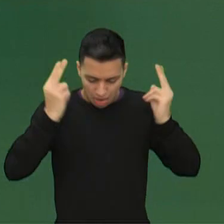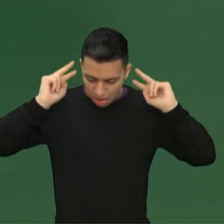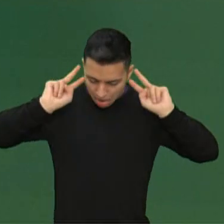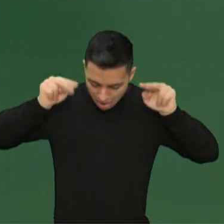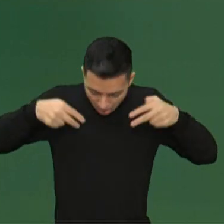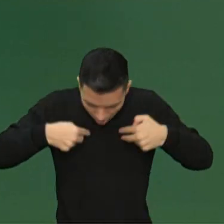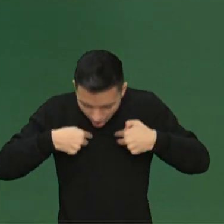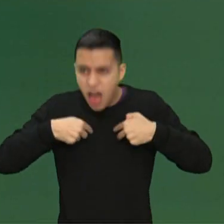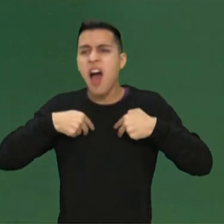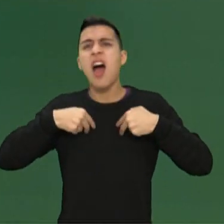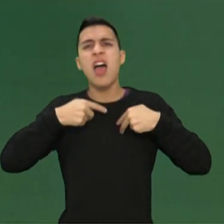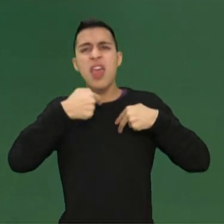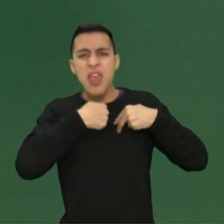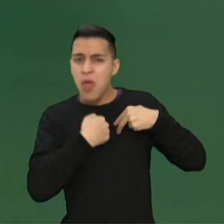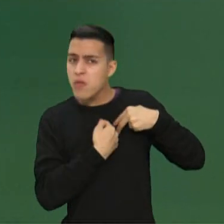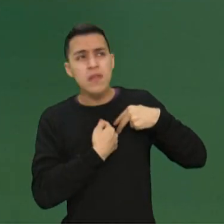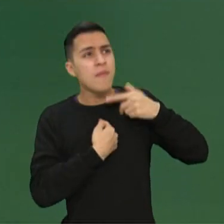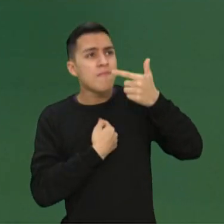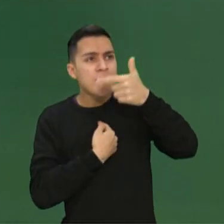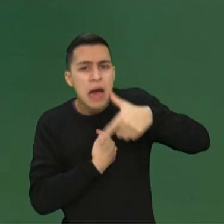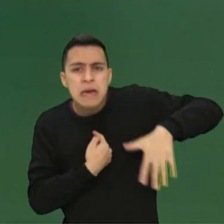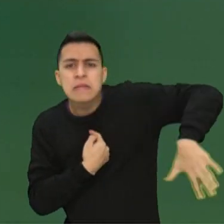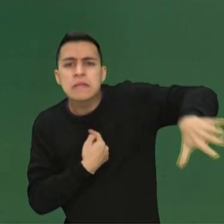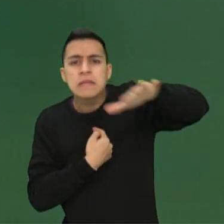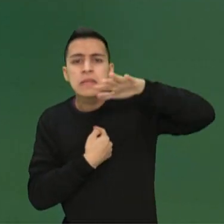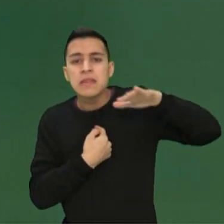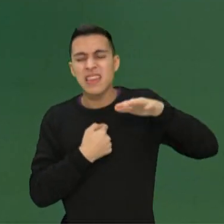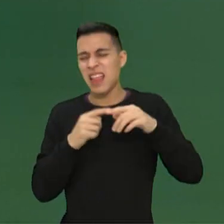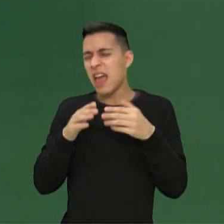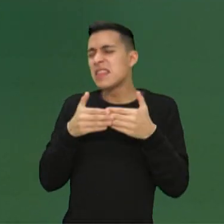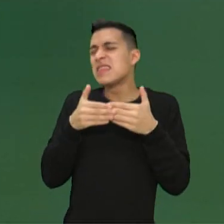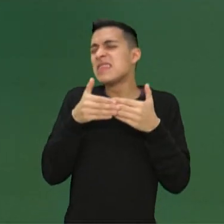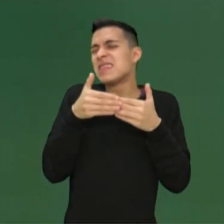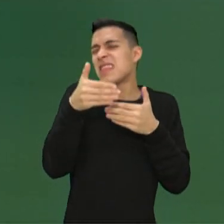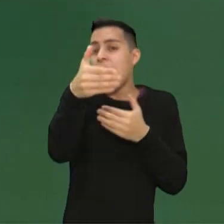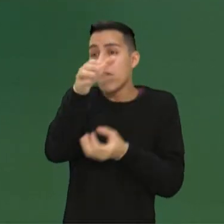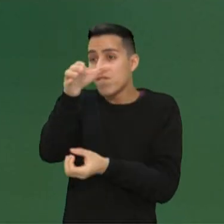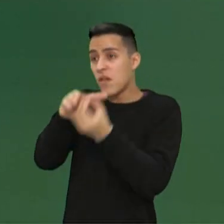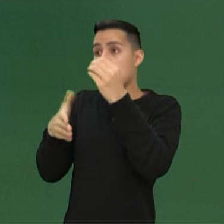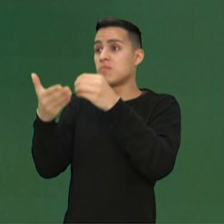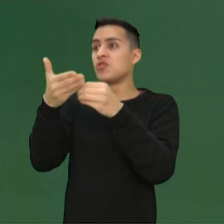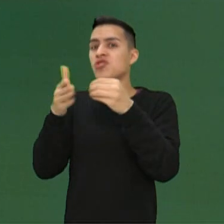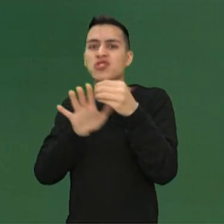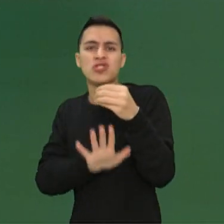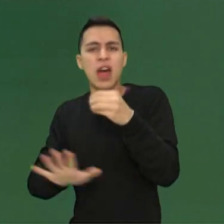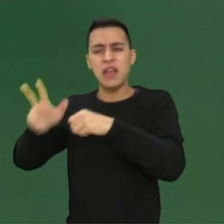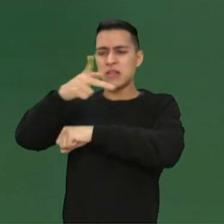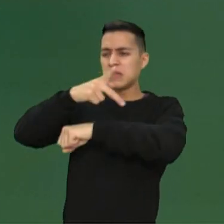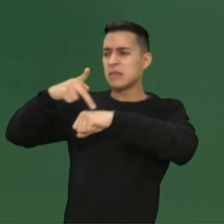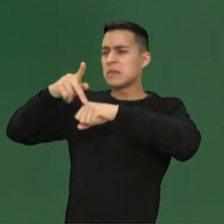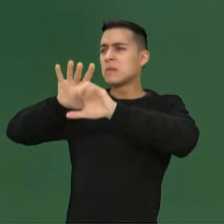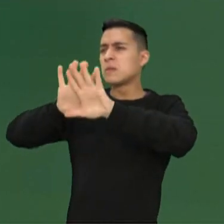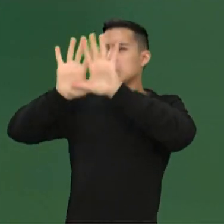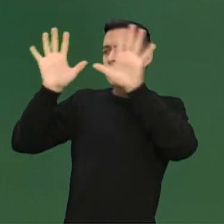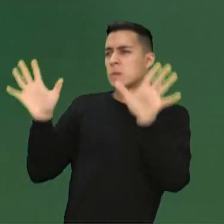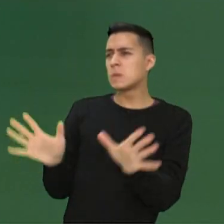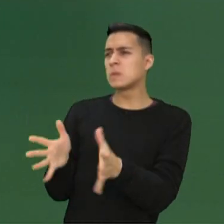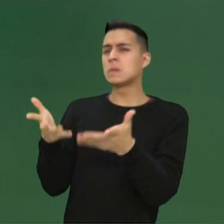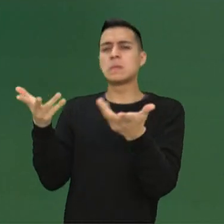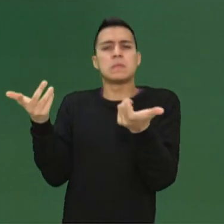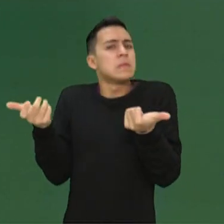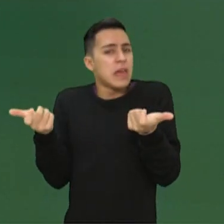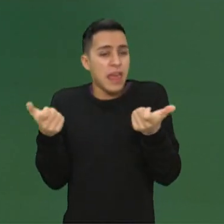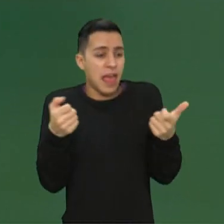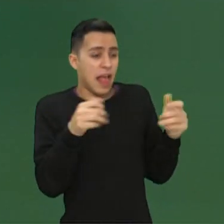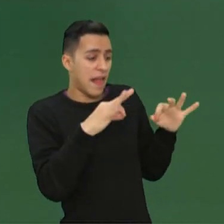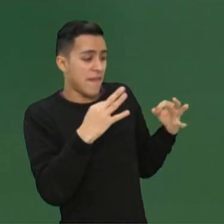algo maior do que você mesmo. E lá na frente, vai dizer Hegel, quando tem a formação do Estado como um todo, da nação como um todo, tá, a família